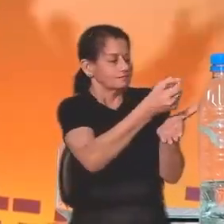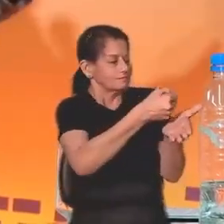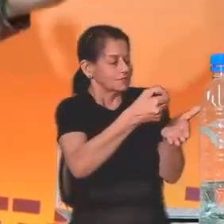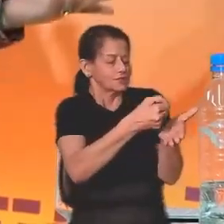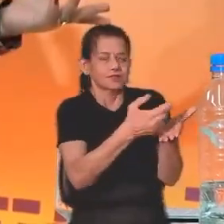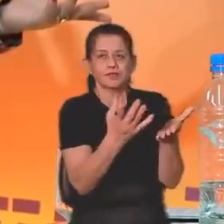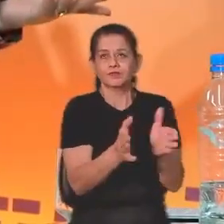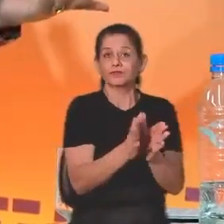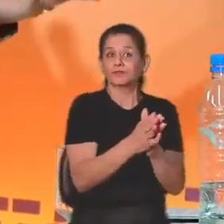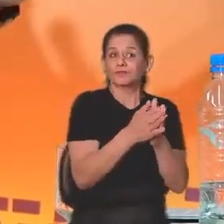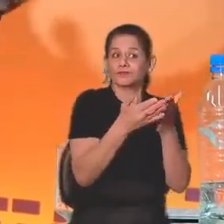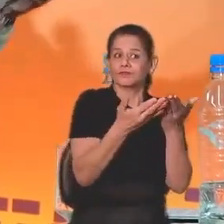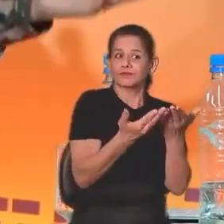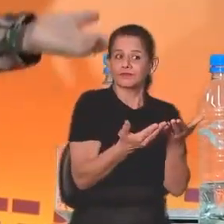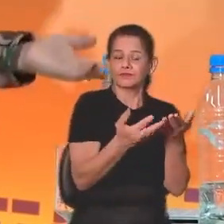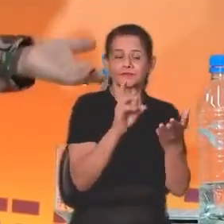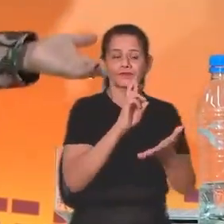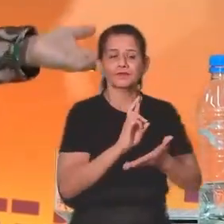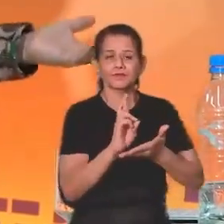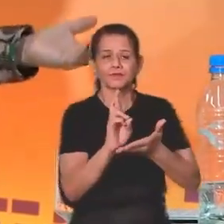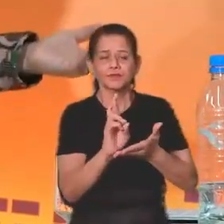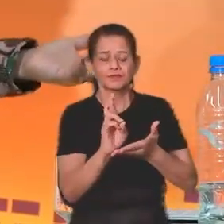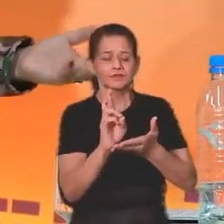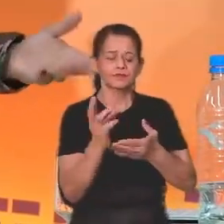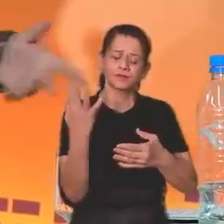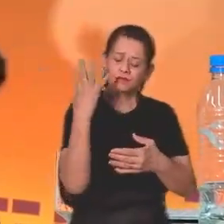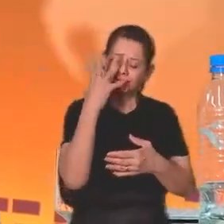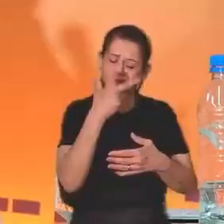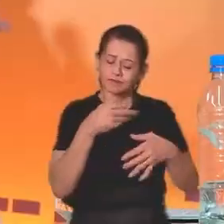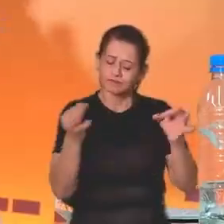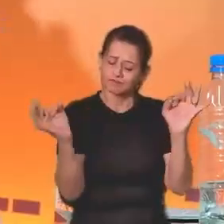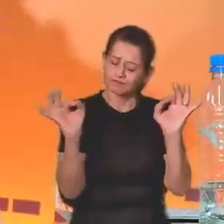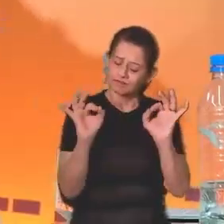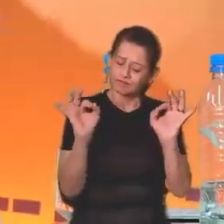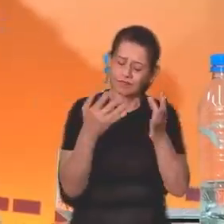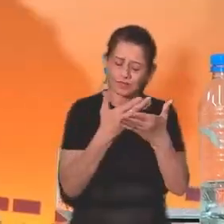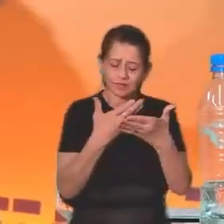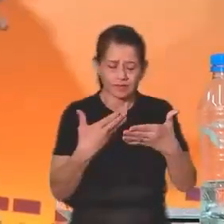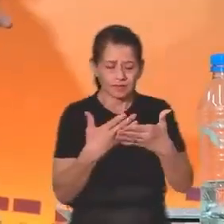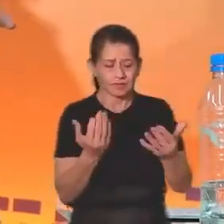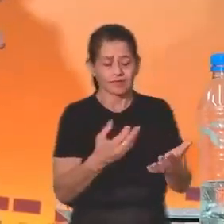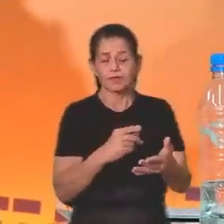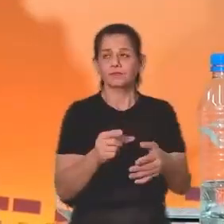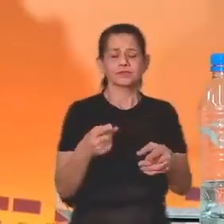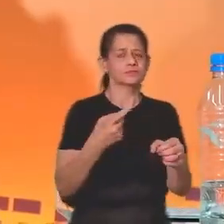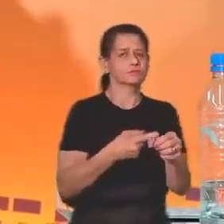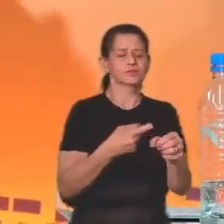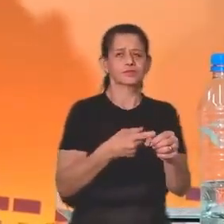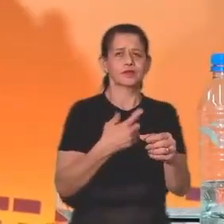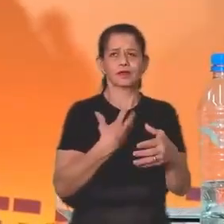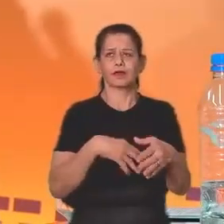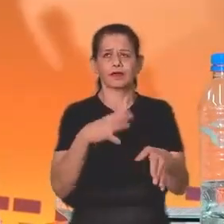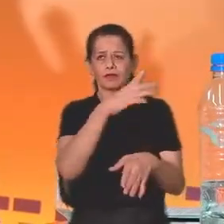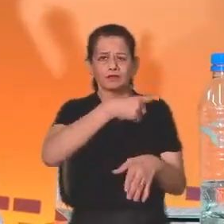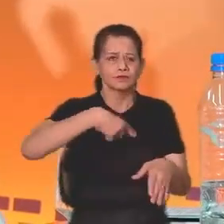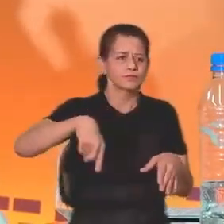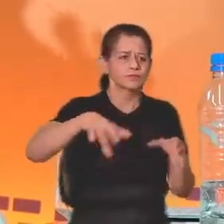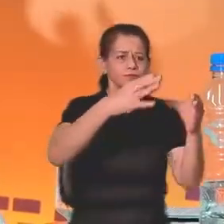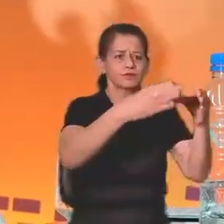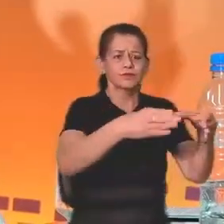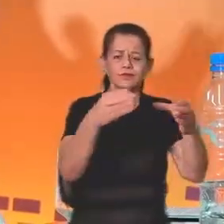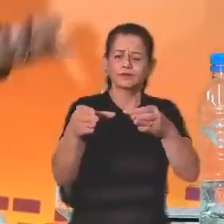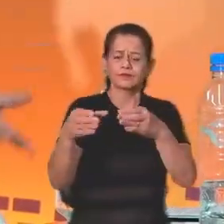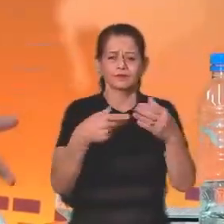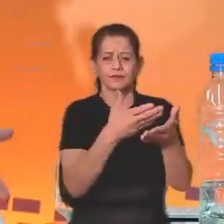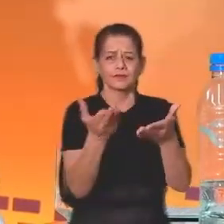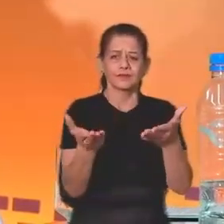livro que representa um quilombo, né? Uma vivência, uma comunidade. E aí, né,